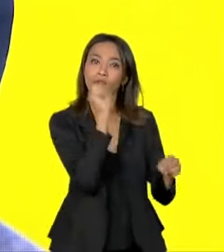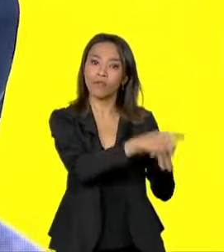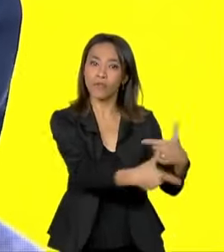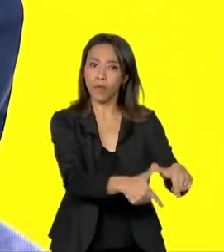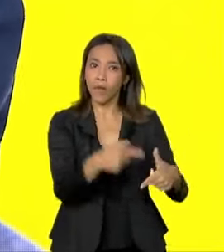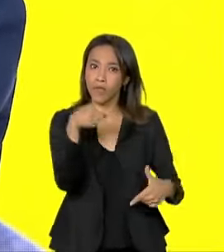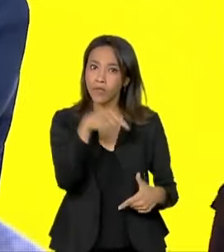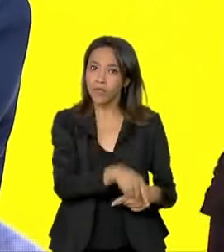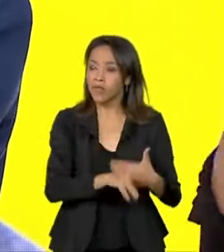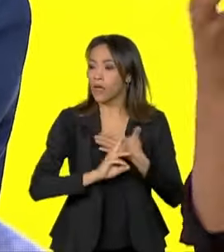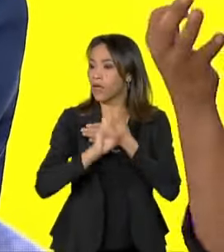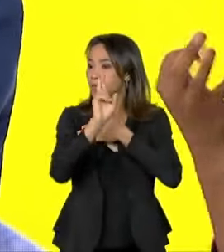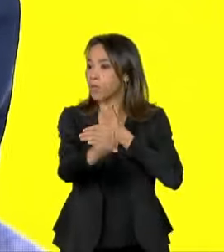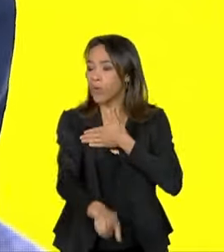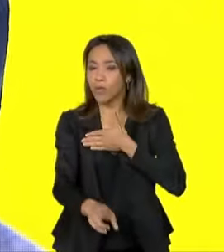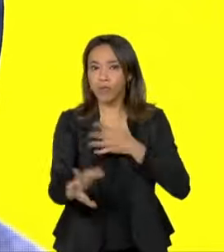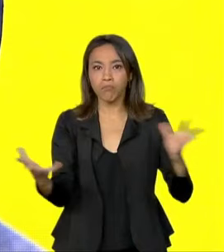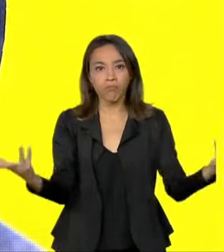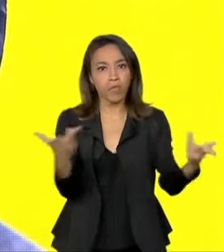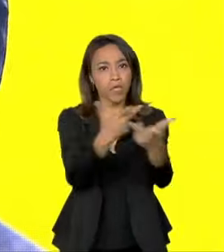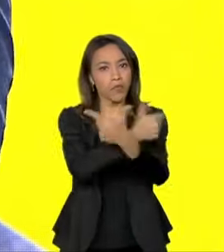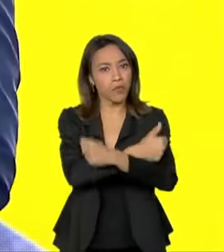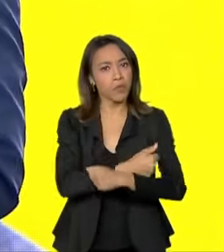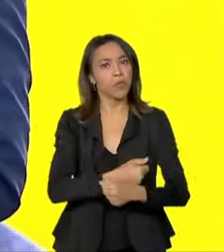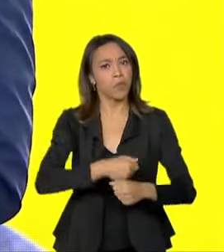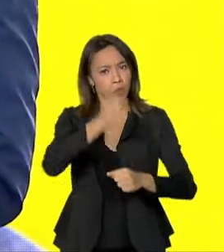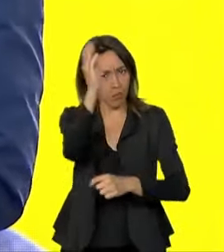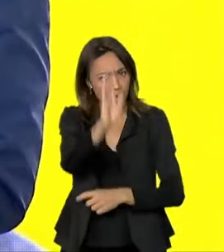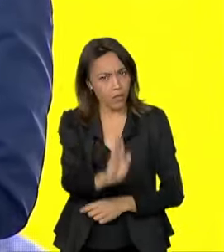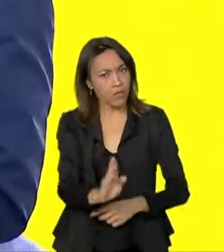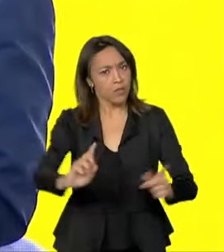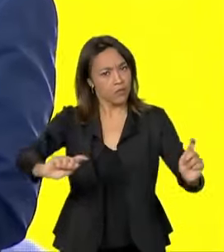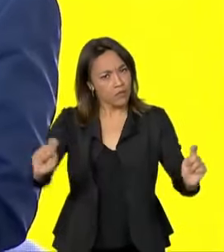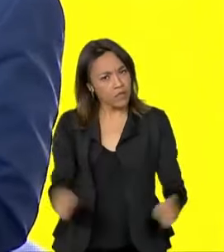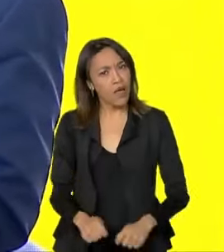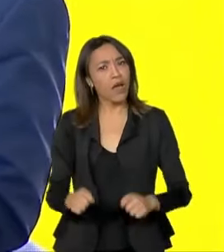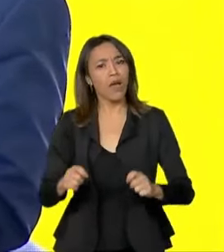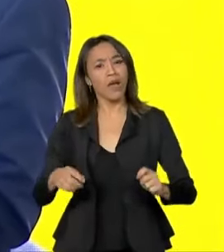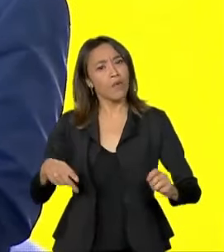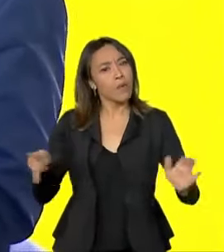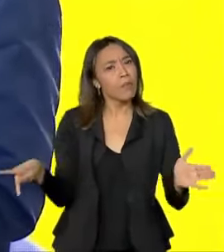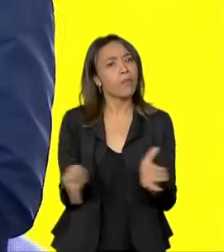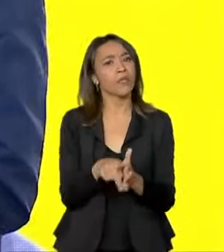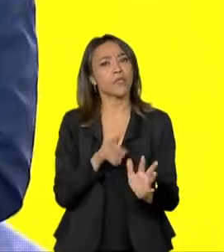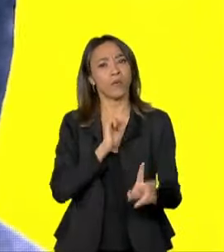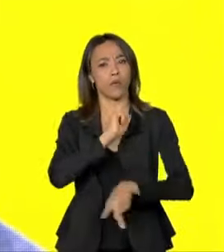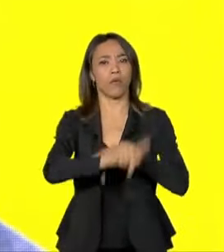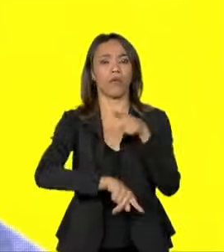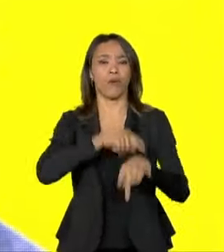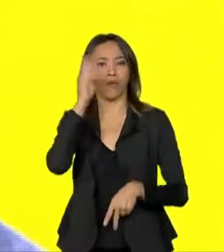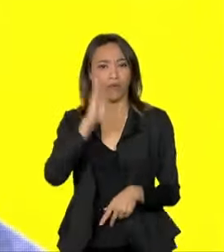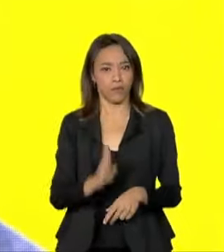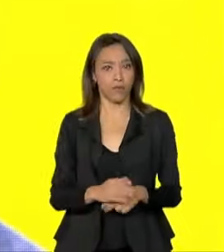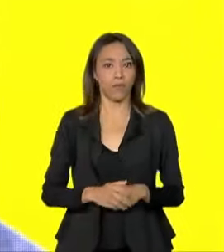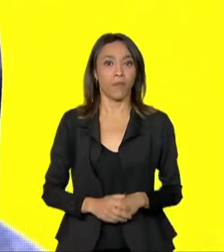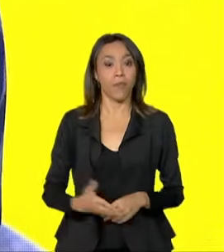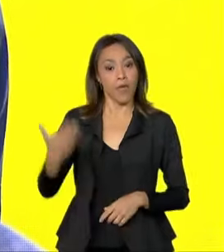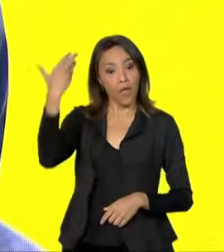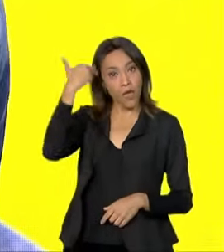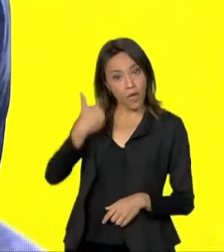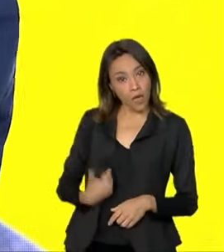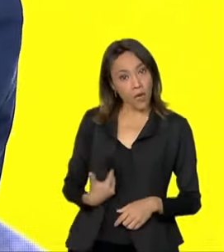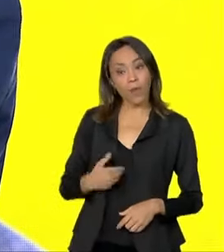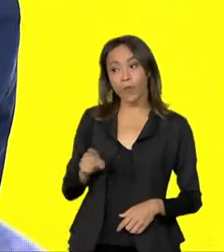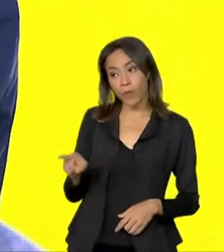resultado fantástico para mostrar que o Brasil pode ser de todo o povo brasileiro. Entretanto, eu e o ministro